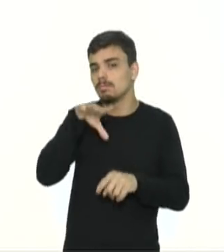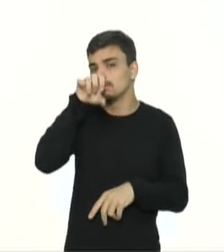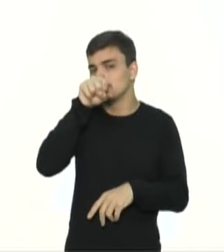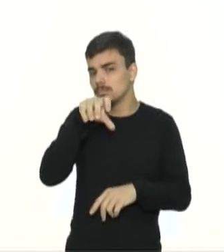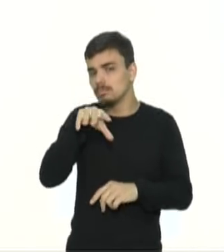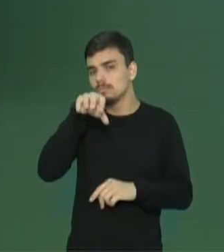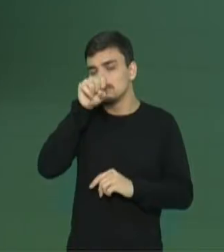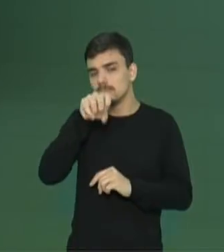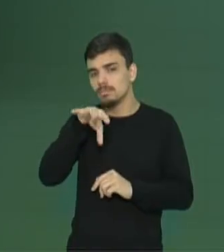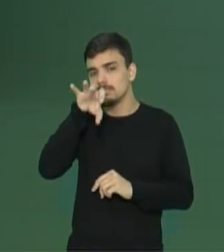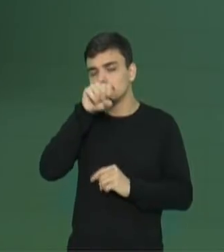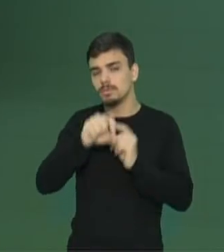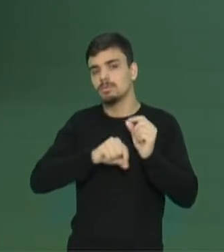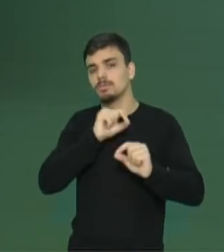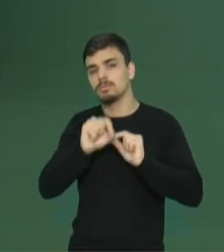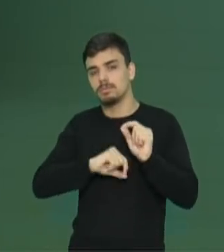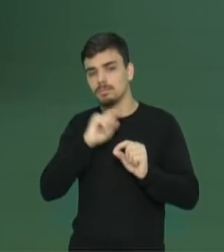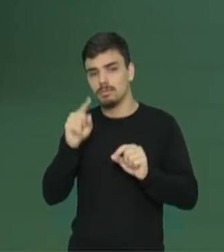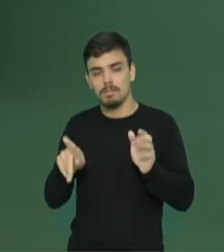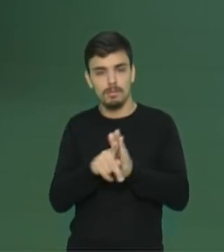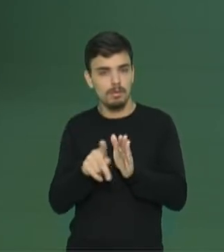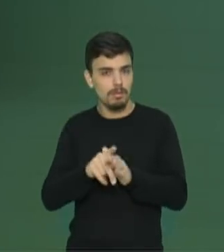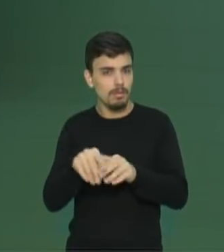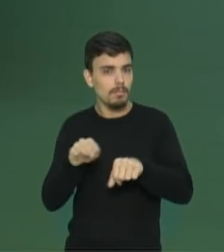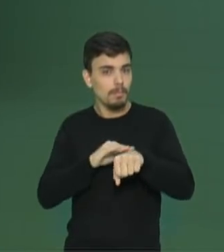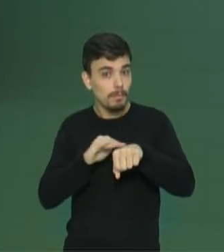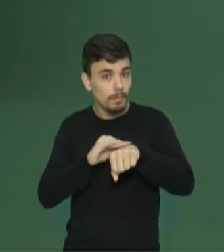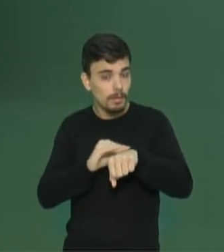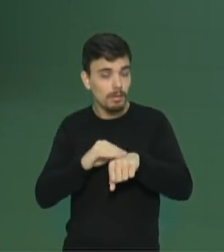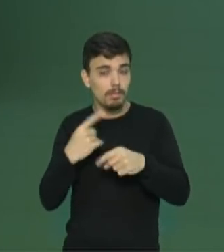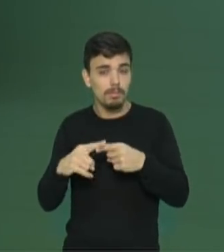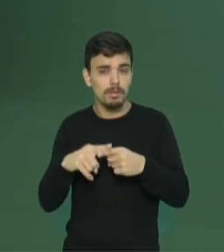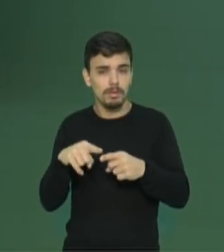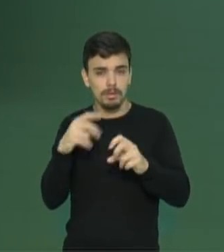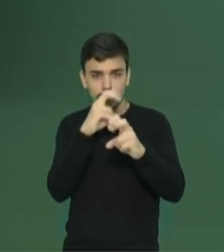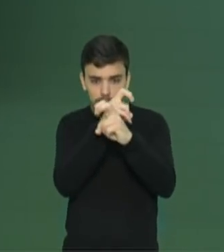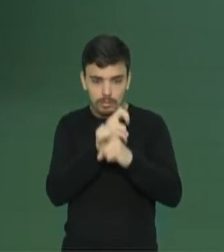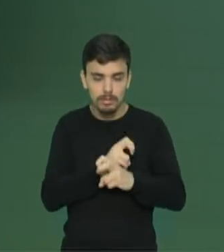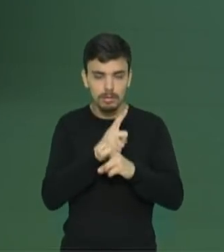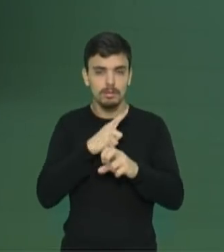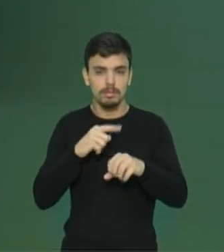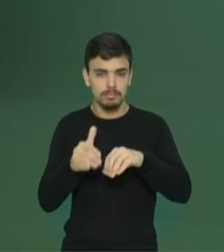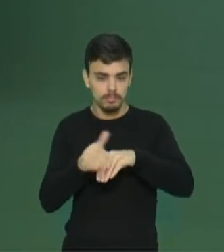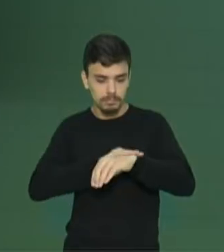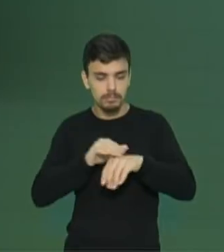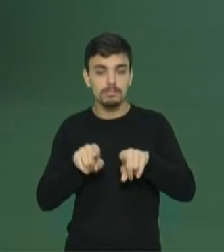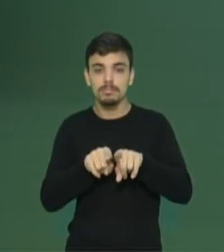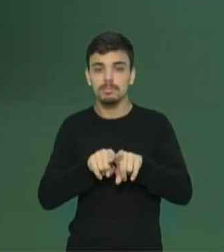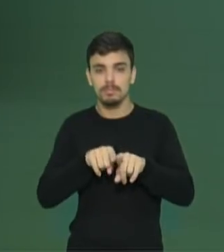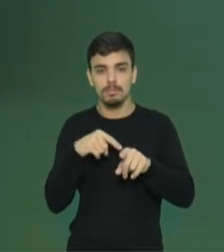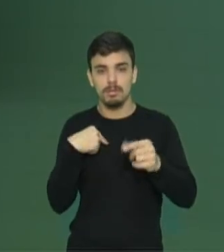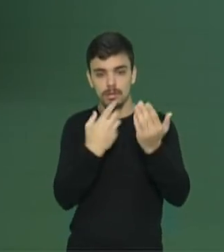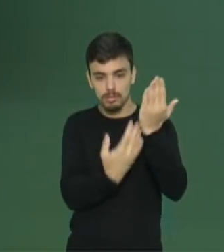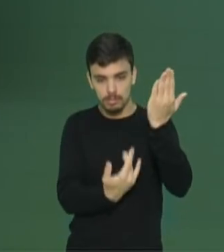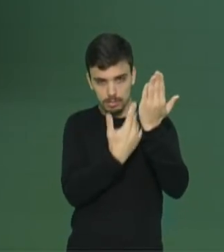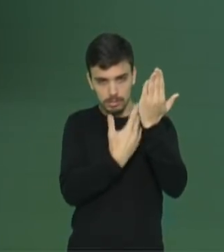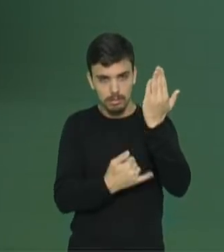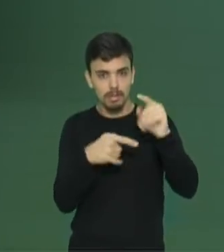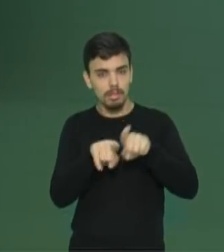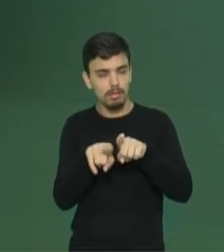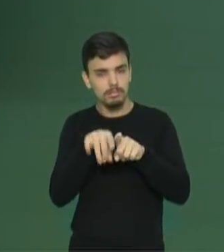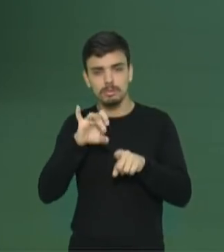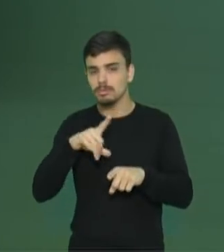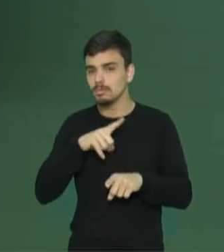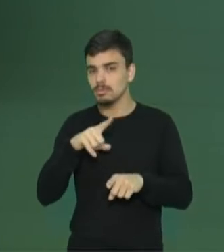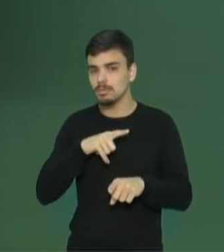nos artrópodes não pode ser pela pele, por causa que o esqueleto está revestindo, certo? Vasos sanguíneos só